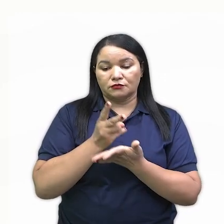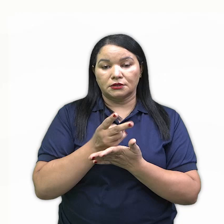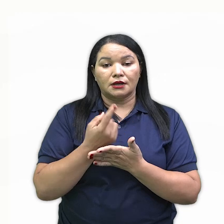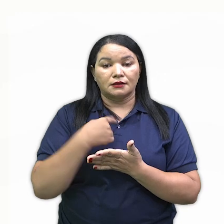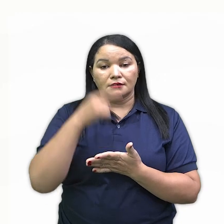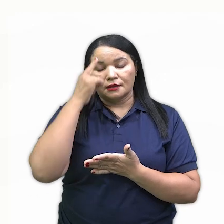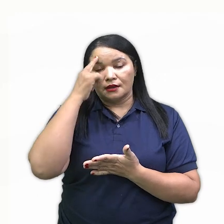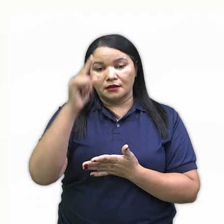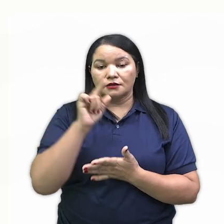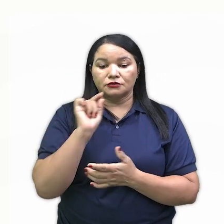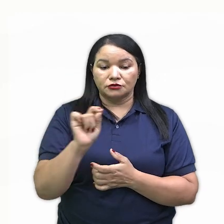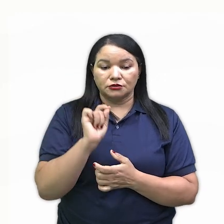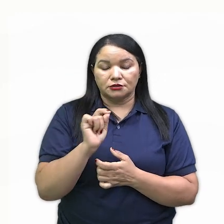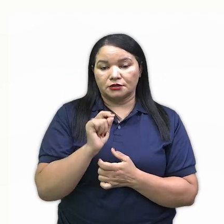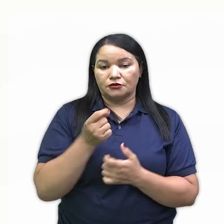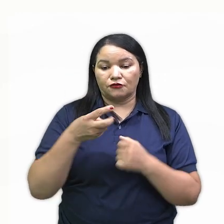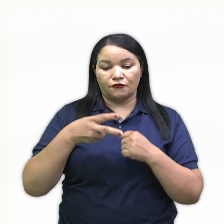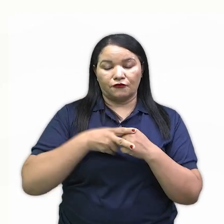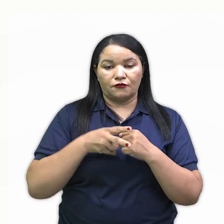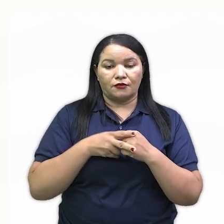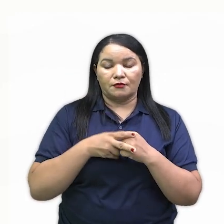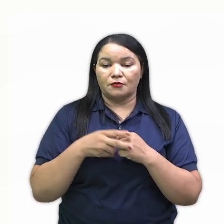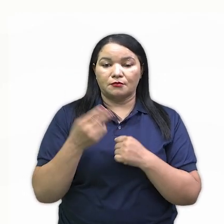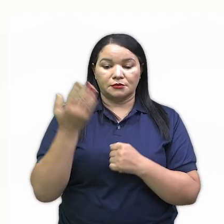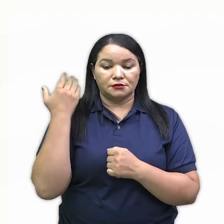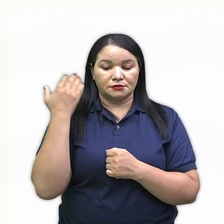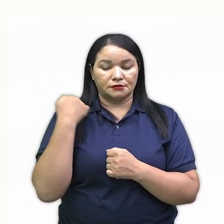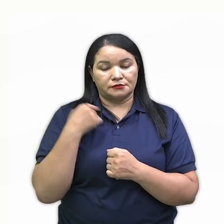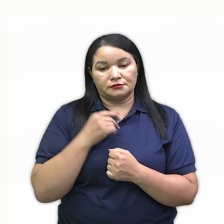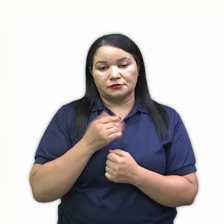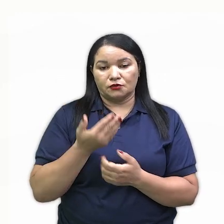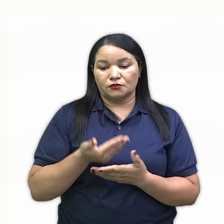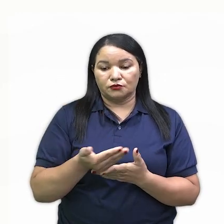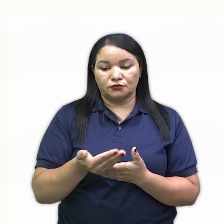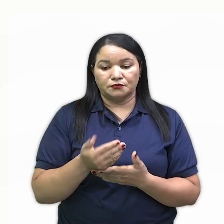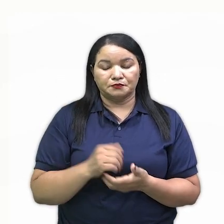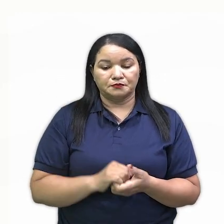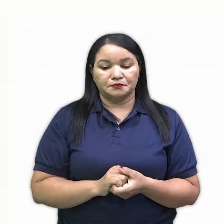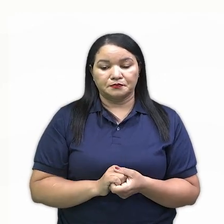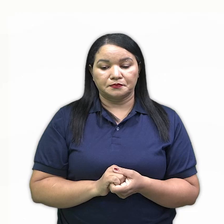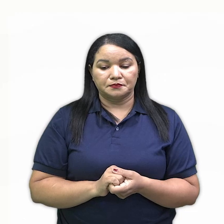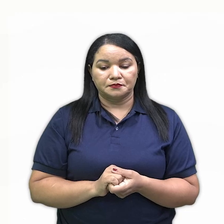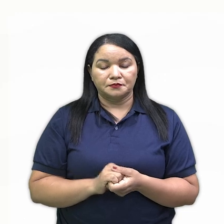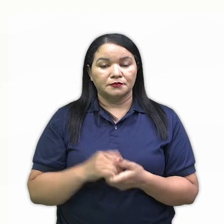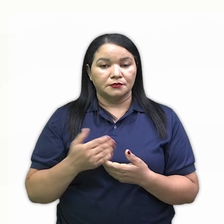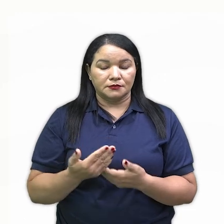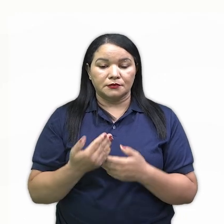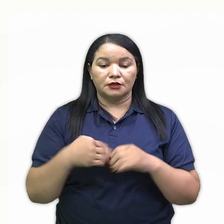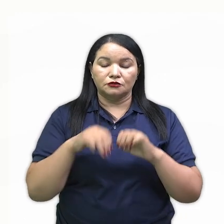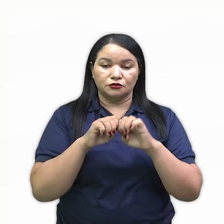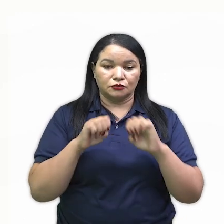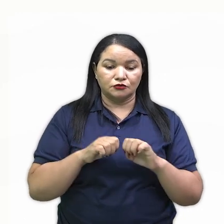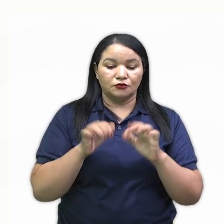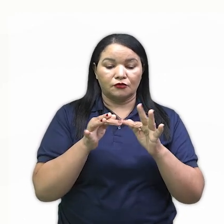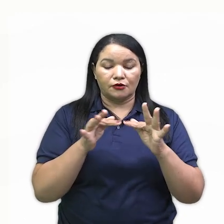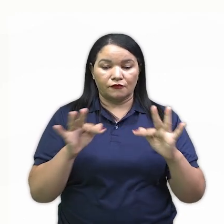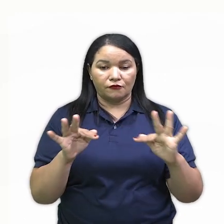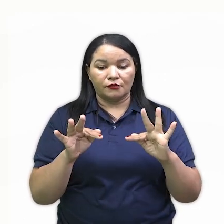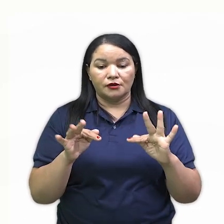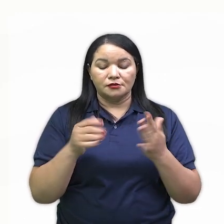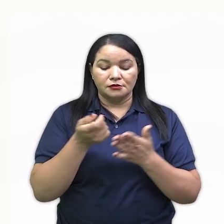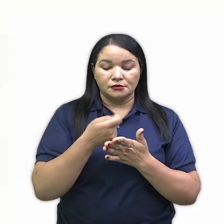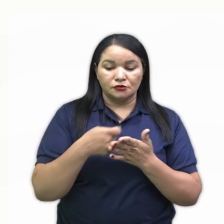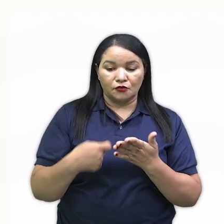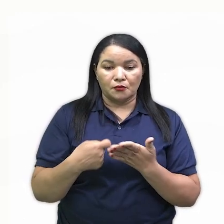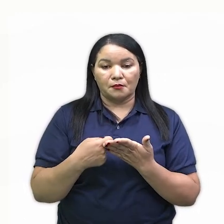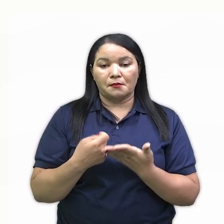dar essa ideia aí de continuidade, ok? Então, a estrutura para montar frases negativas